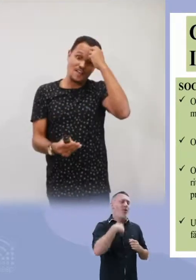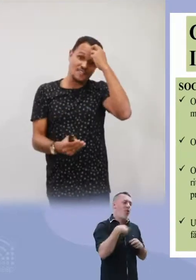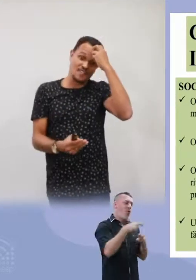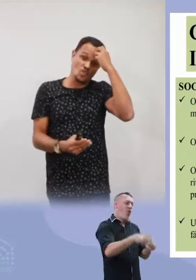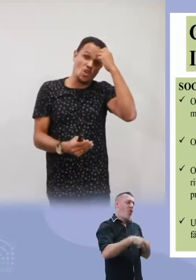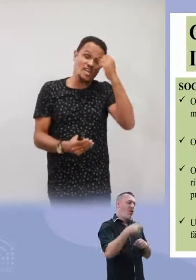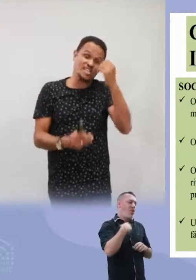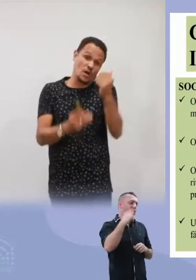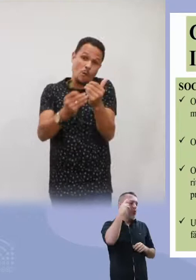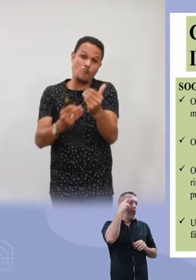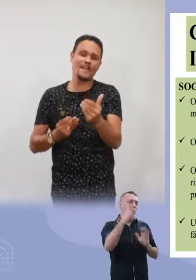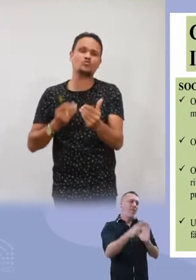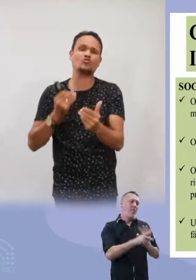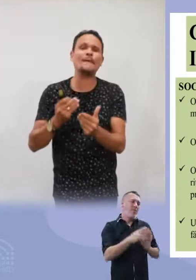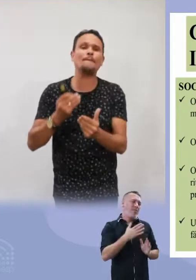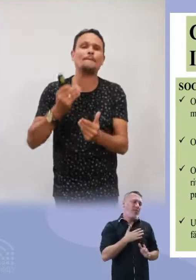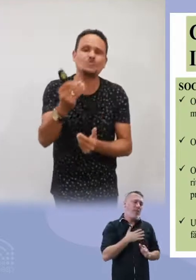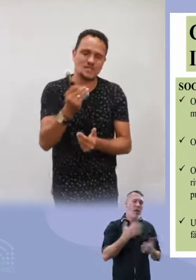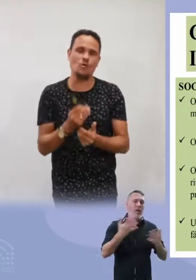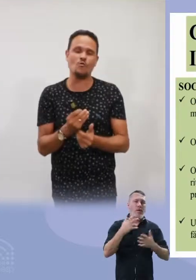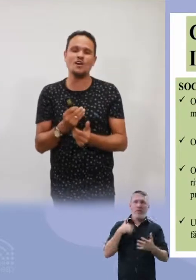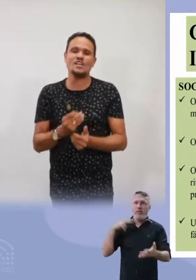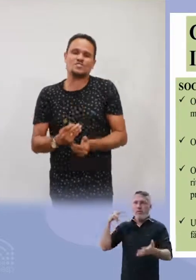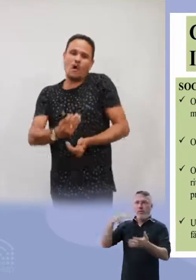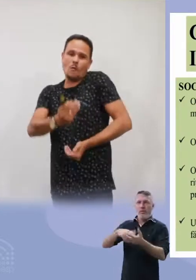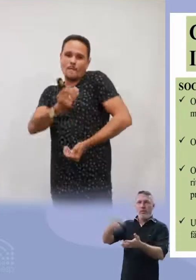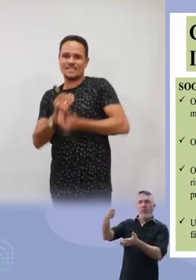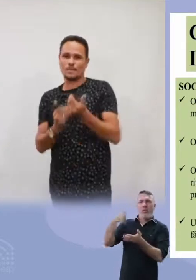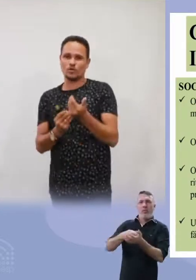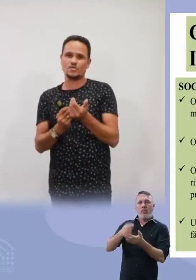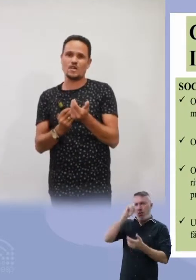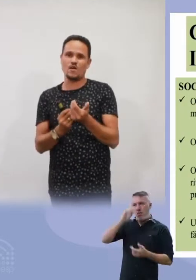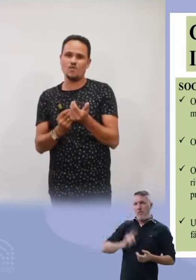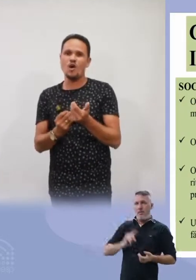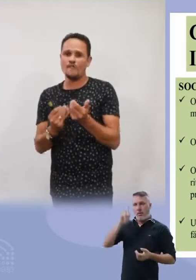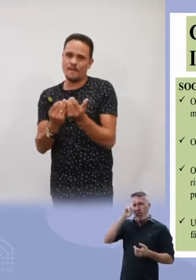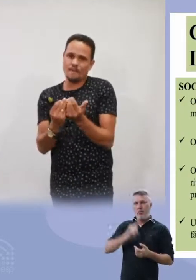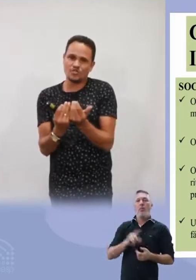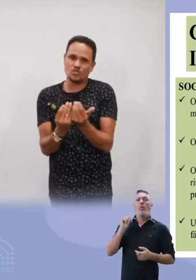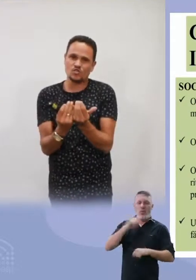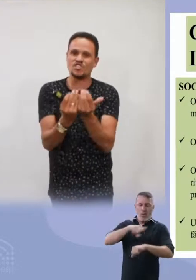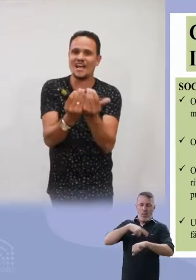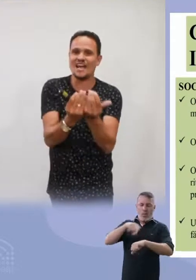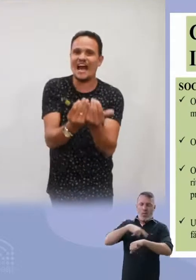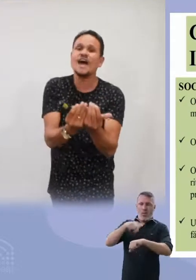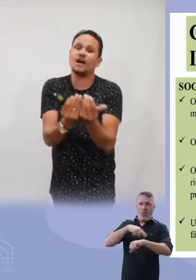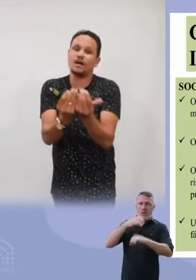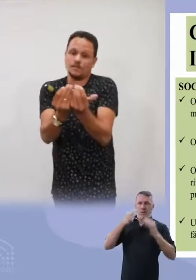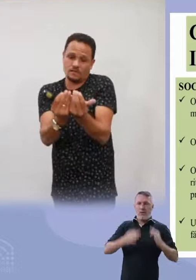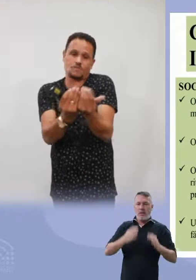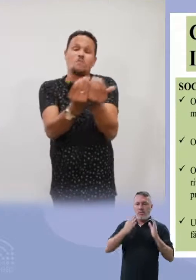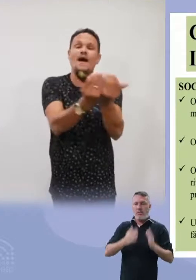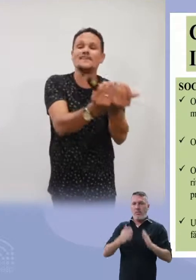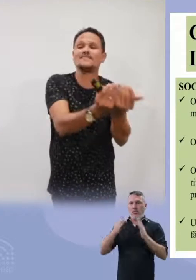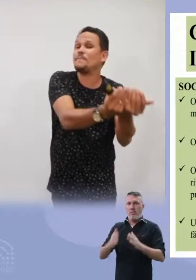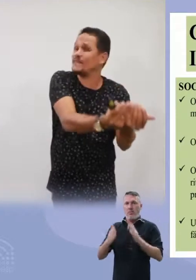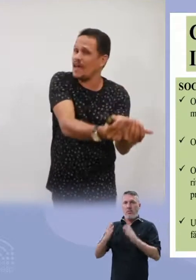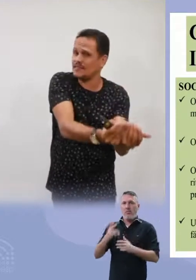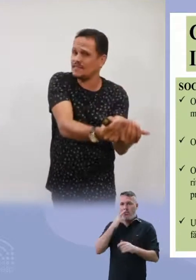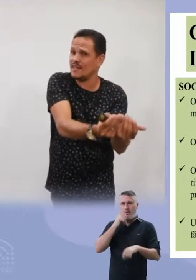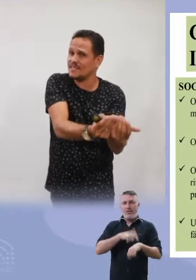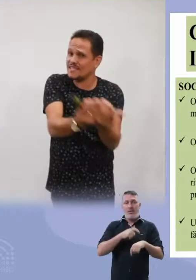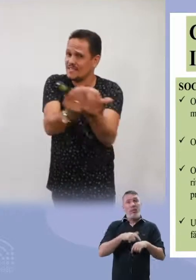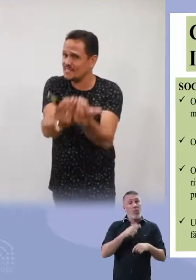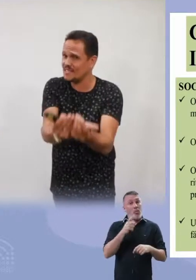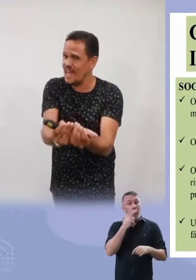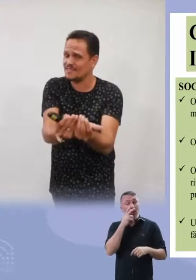um avanço tecnológico, há um aumento da produção. Se há um aumento da produção, obviamente isso vai chegar com mais